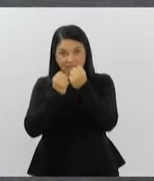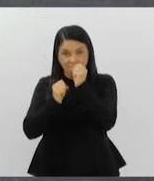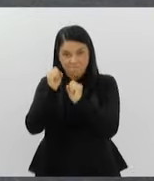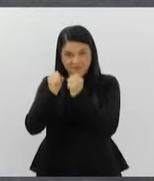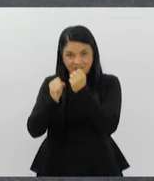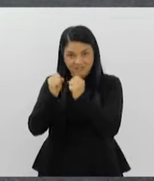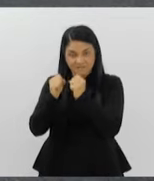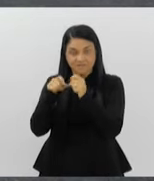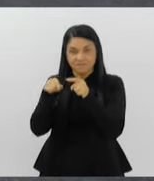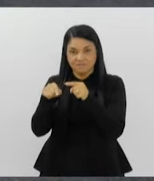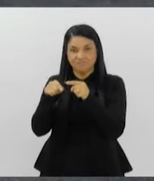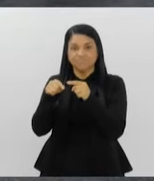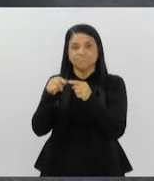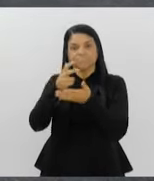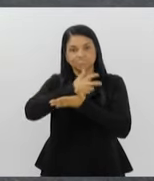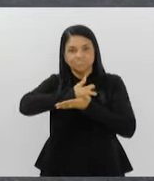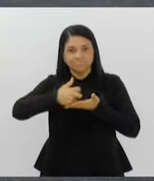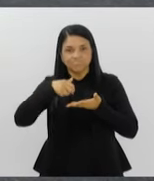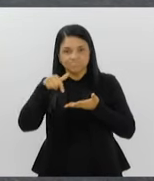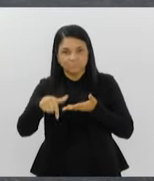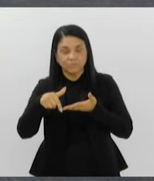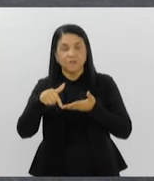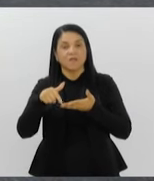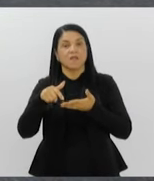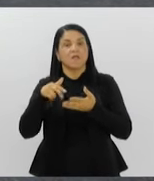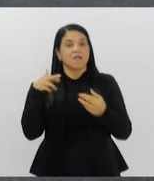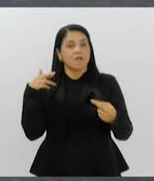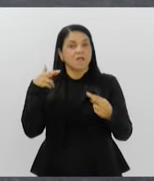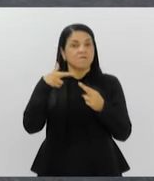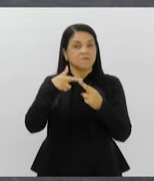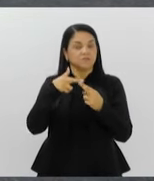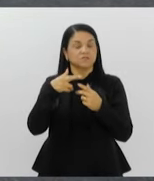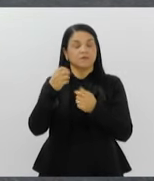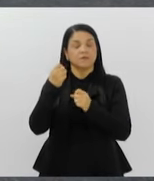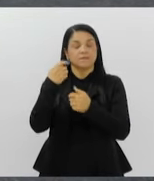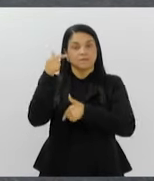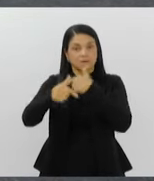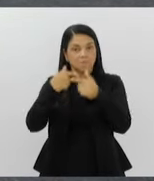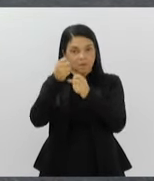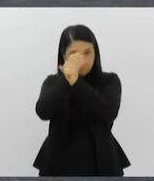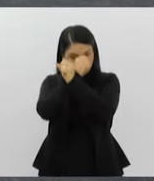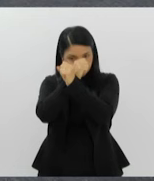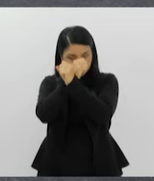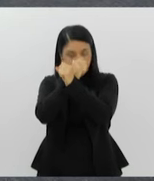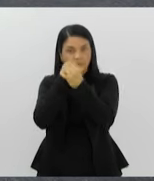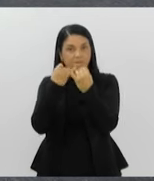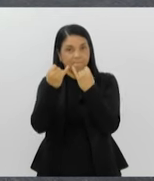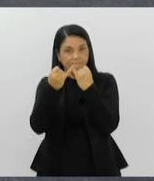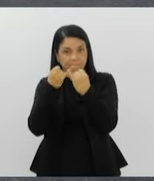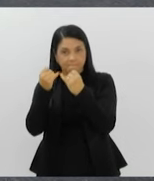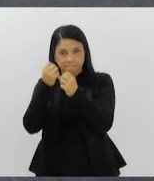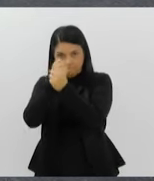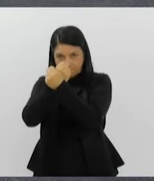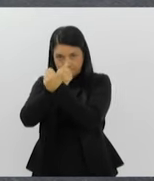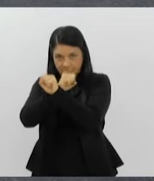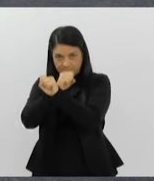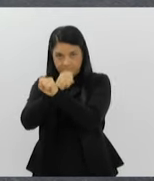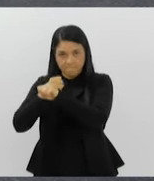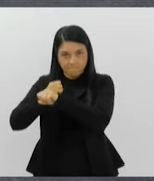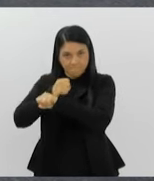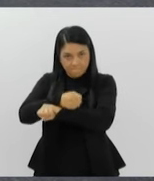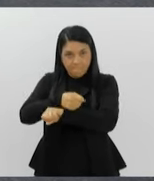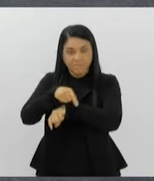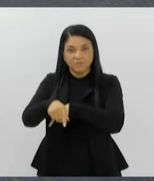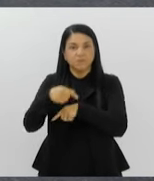condenadas relacionadas a trabalho escravo e análogo à escravidão não possam ter nenhuma vinculação